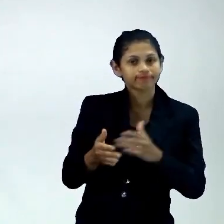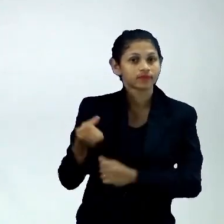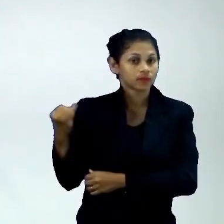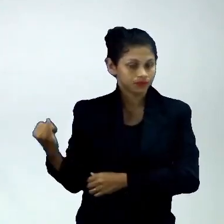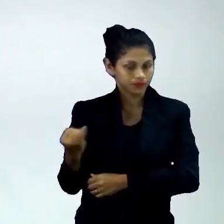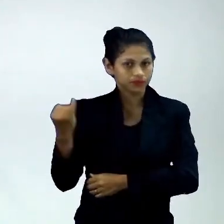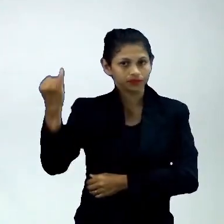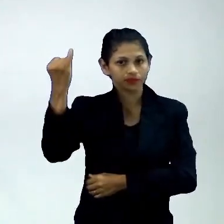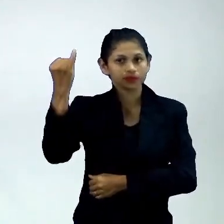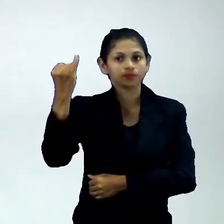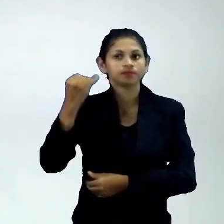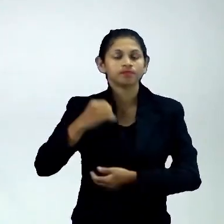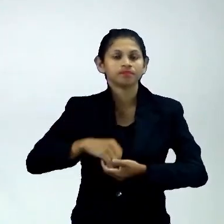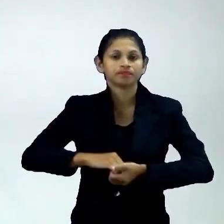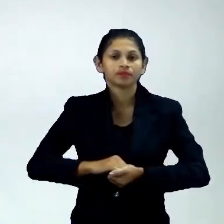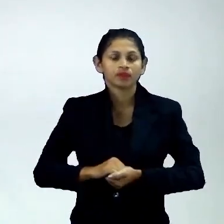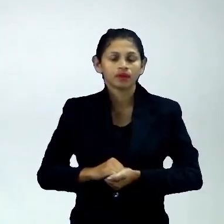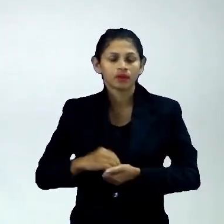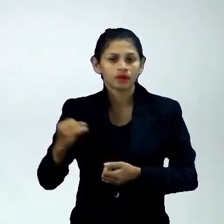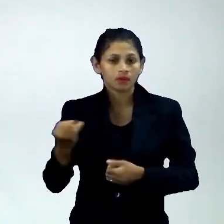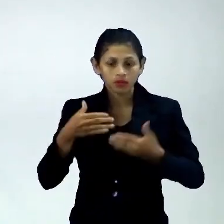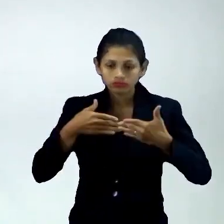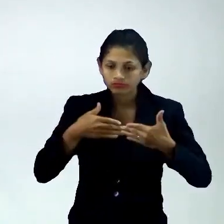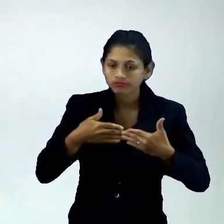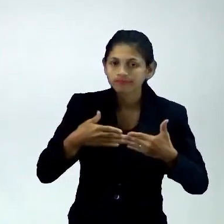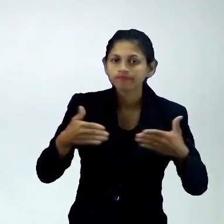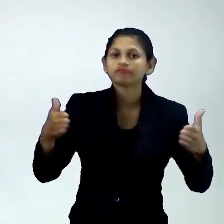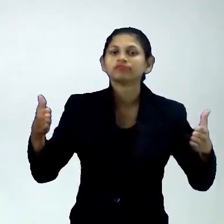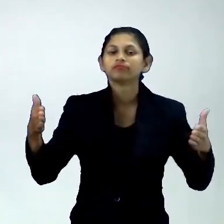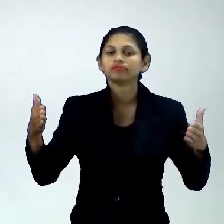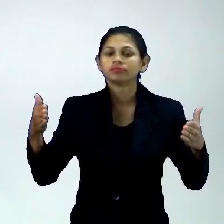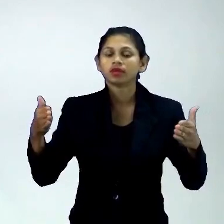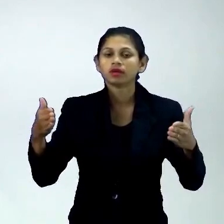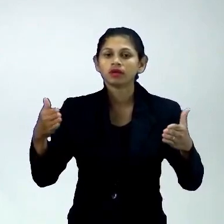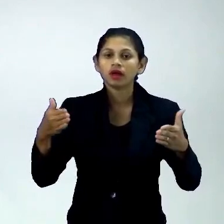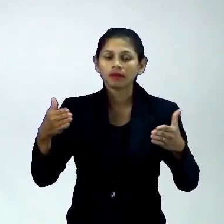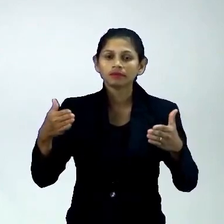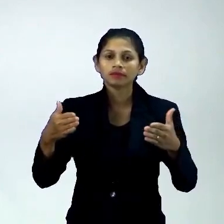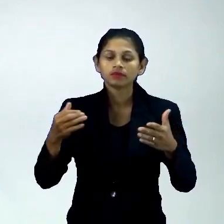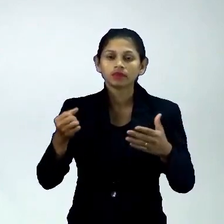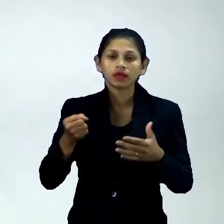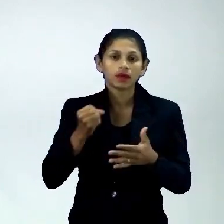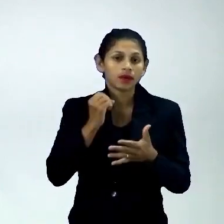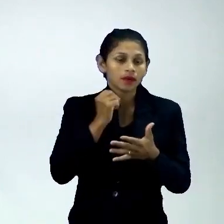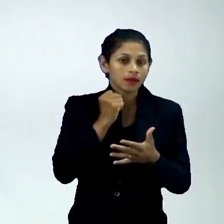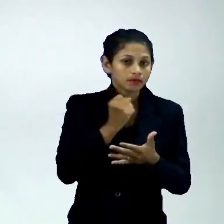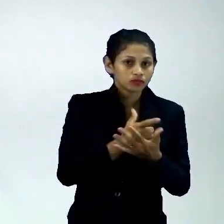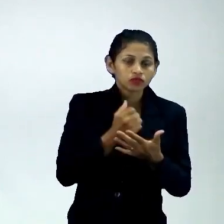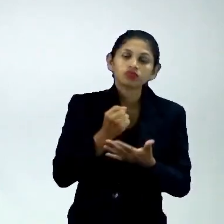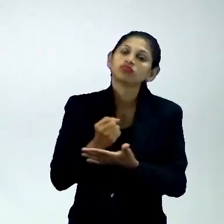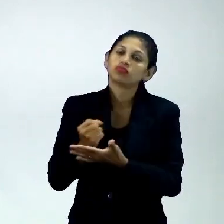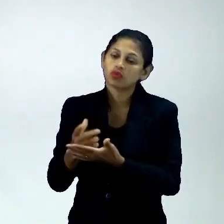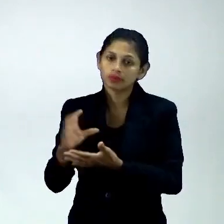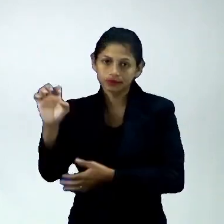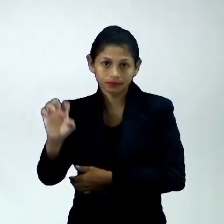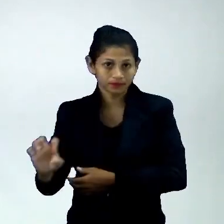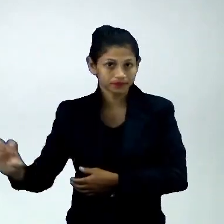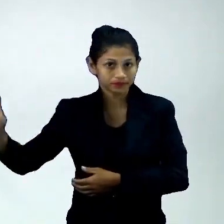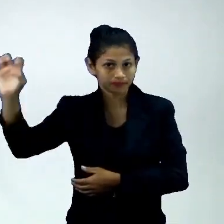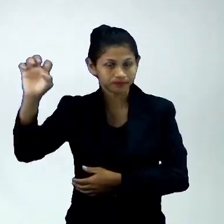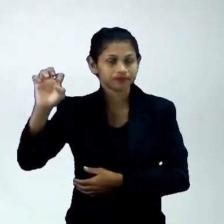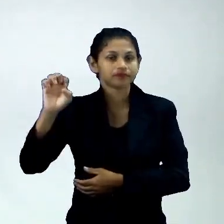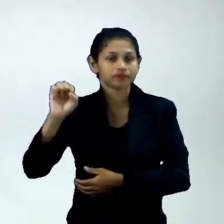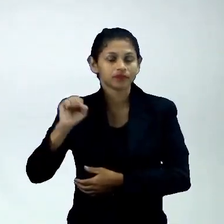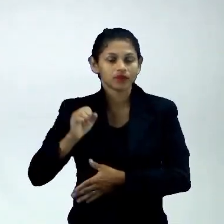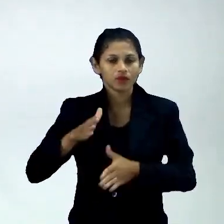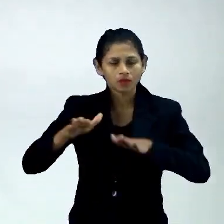do JK foi o que mais aí deu a abertura para o comércio estrangeiro, né, e que mais aí movimentou também a questão